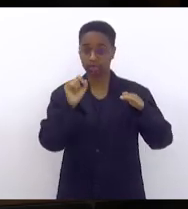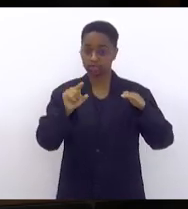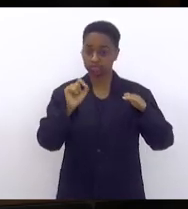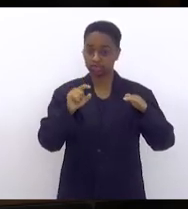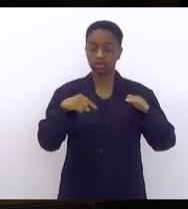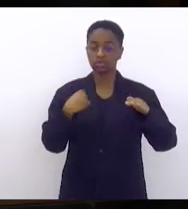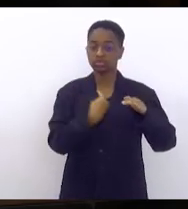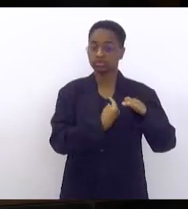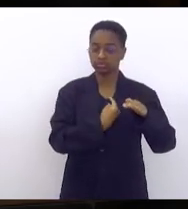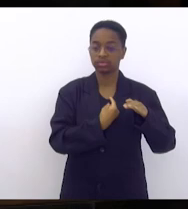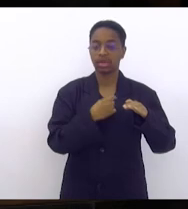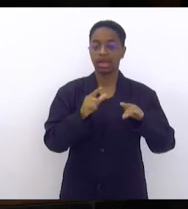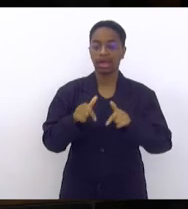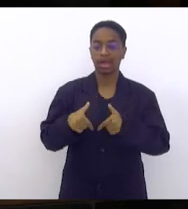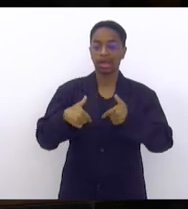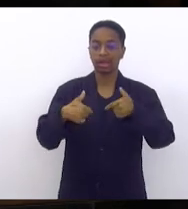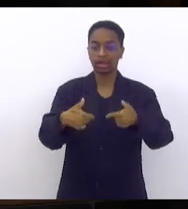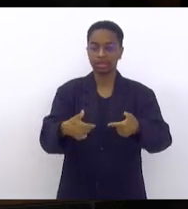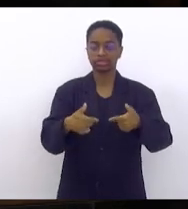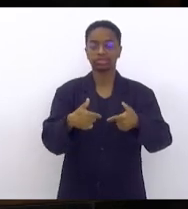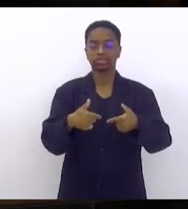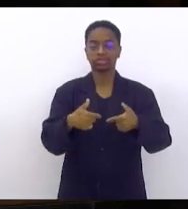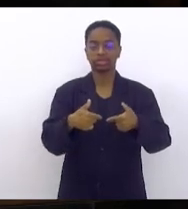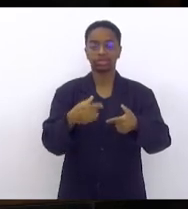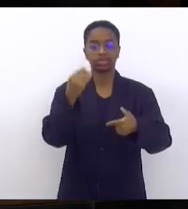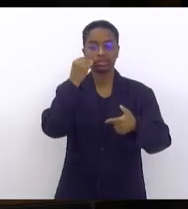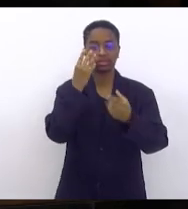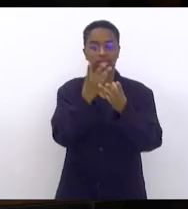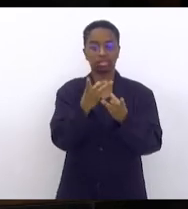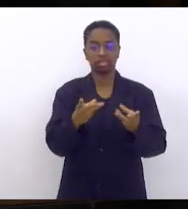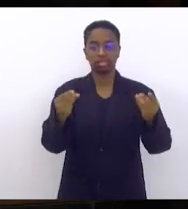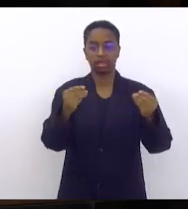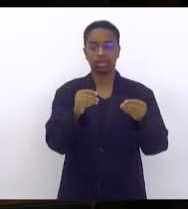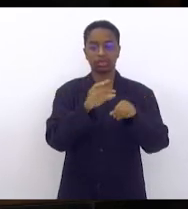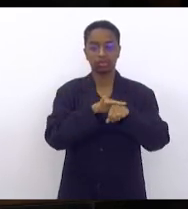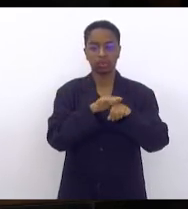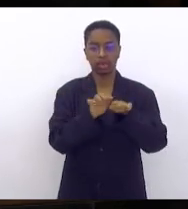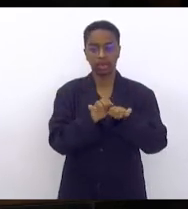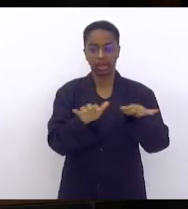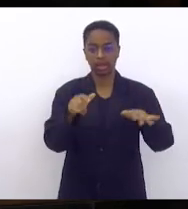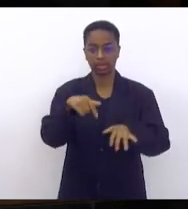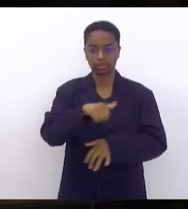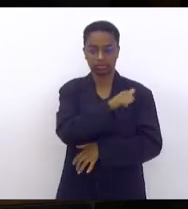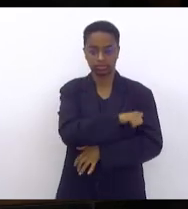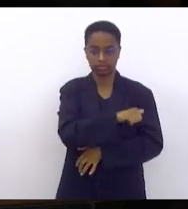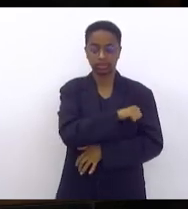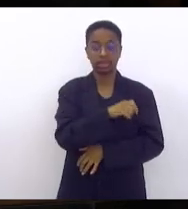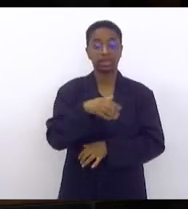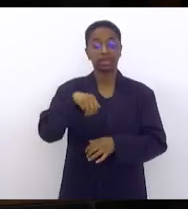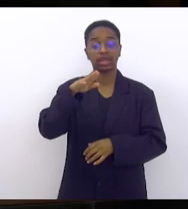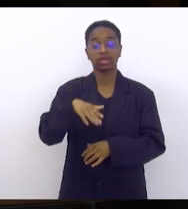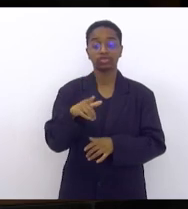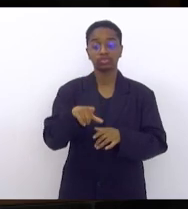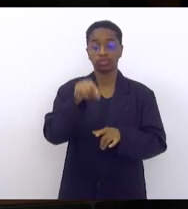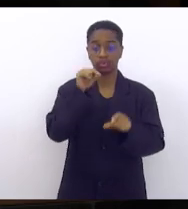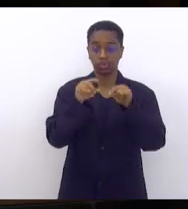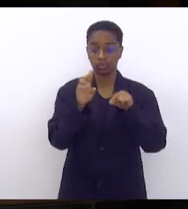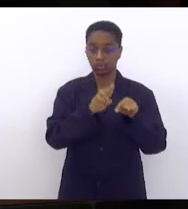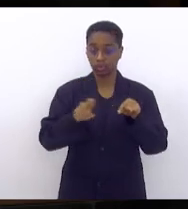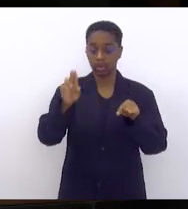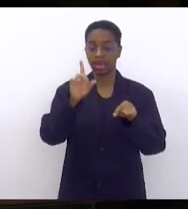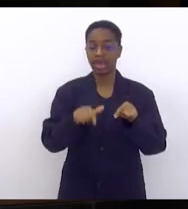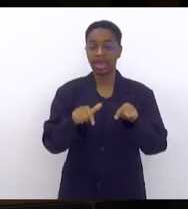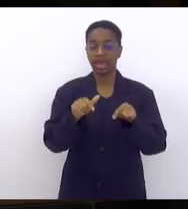os agentes de endemias do município do Rio de Janeiro. Quem deu esse nome à Onda Azul foi a nossa saudosa Elisa Brantes, né, por causa do